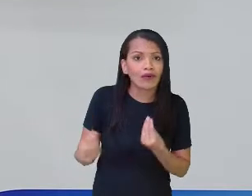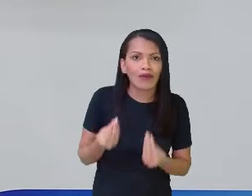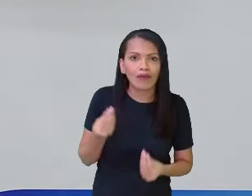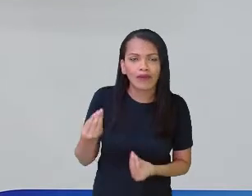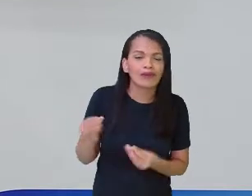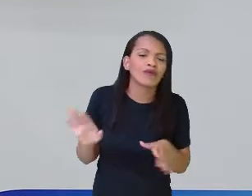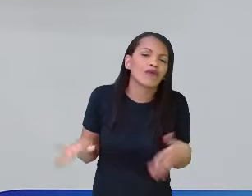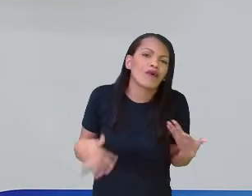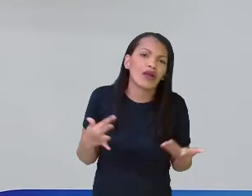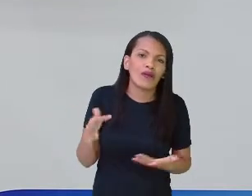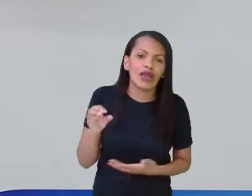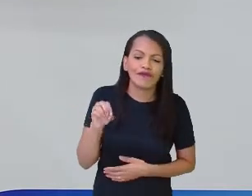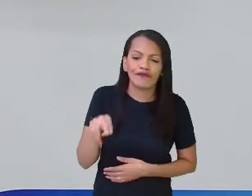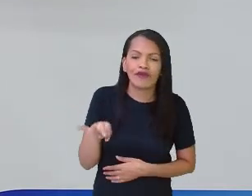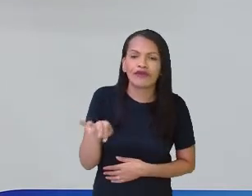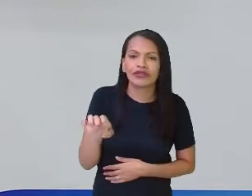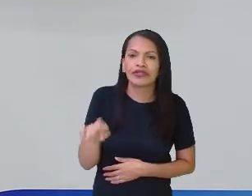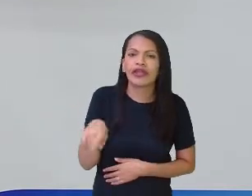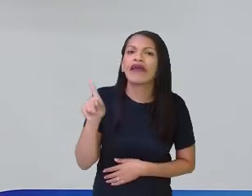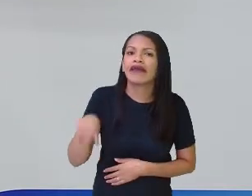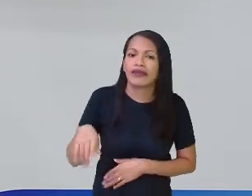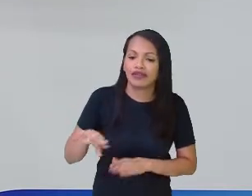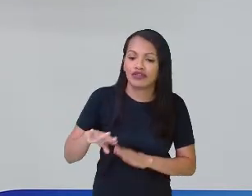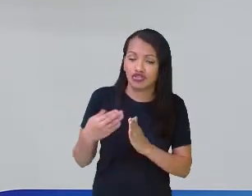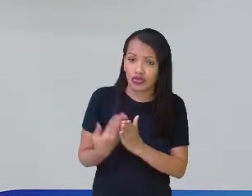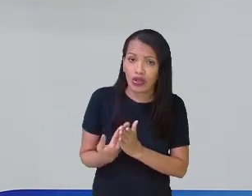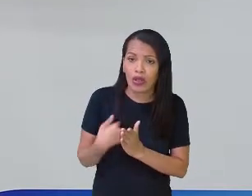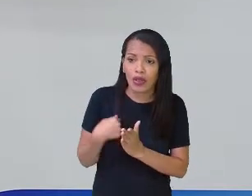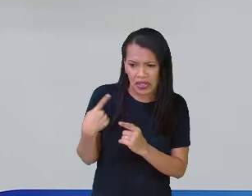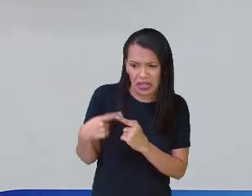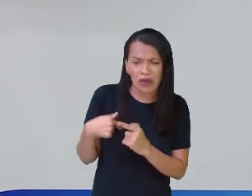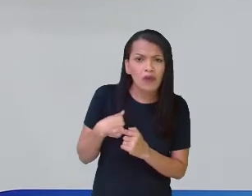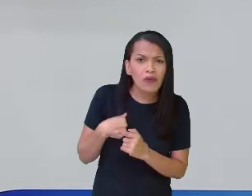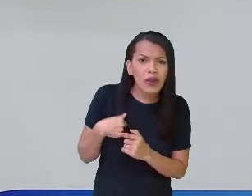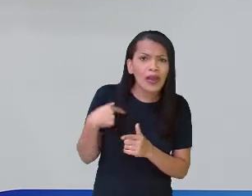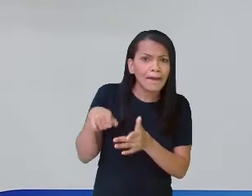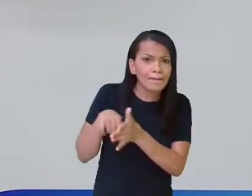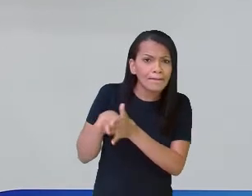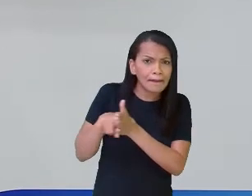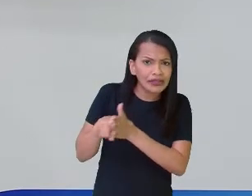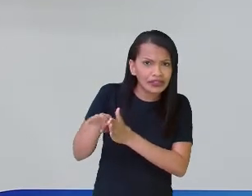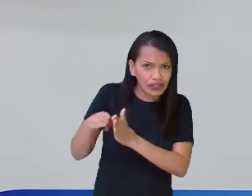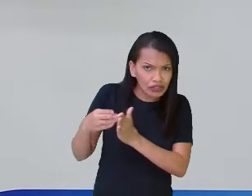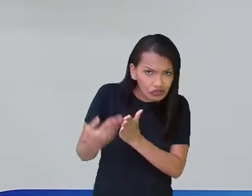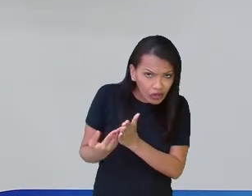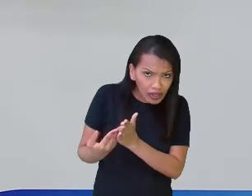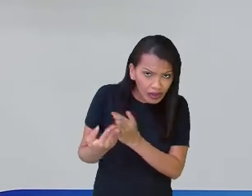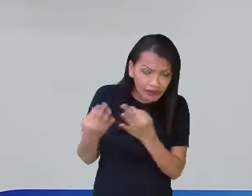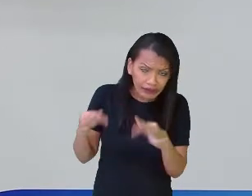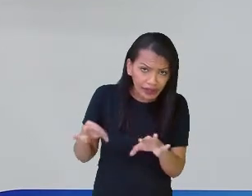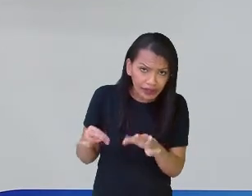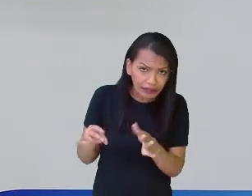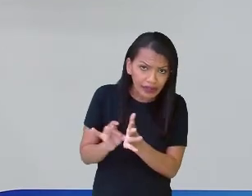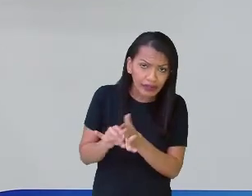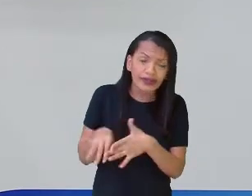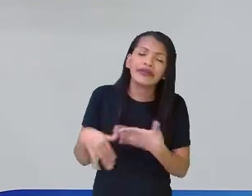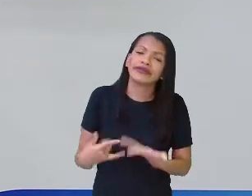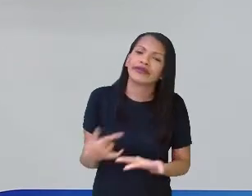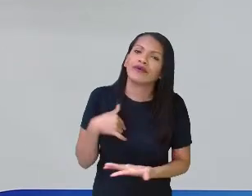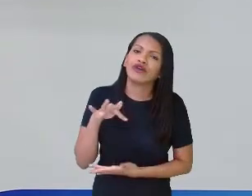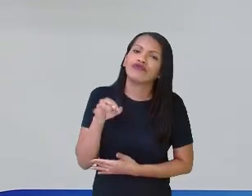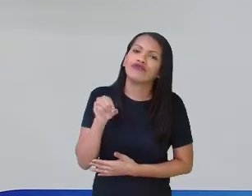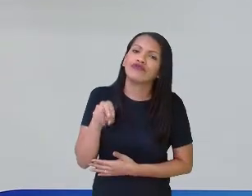é a fonte? A escola Matias Delgado. Não foi sobre ela que eu falei? Então, a minha fonte seria ela. Se eu colocasse